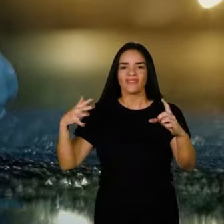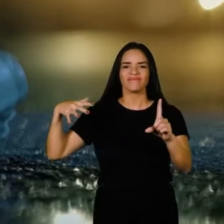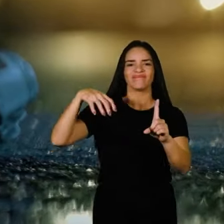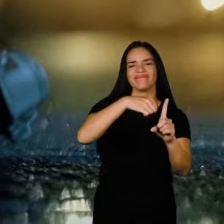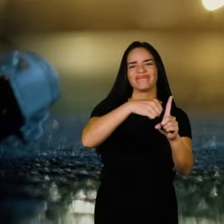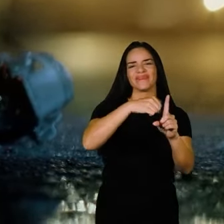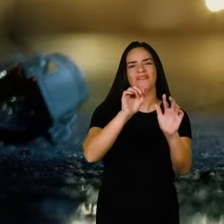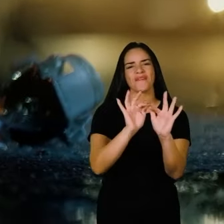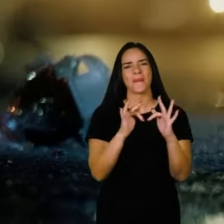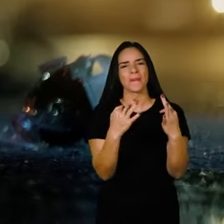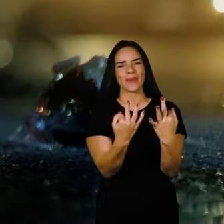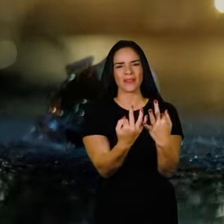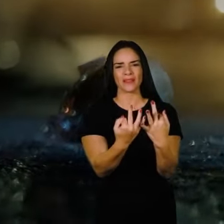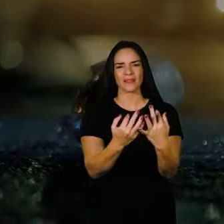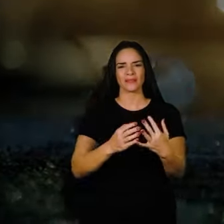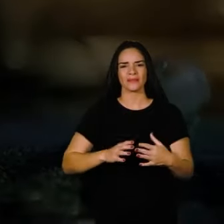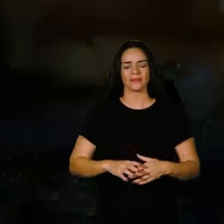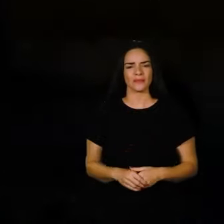família